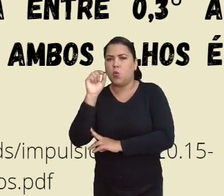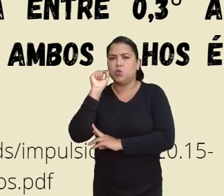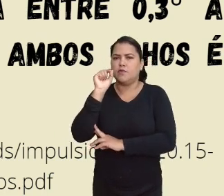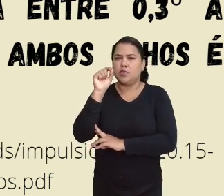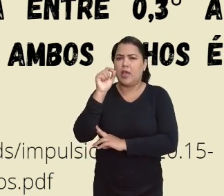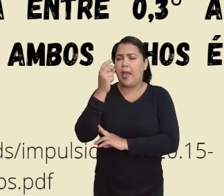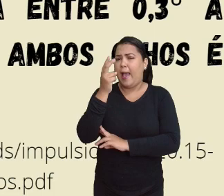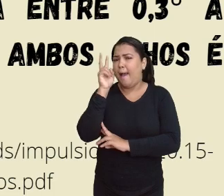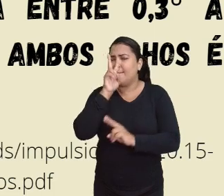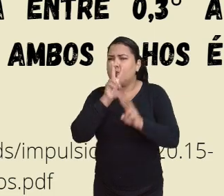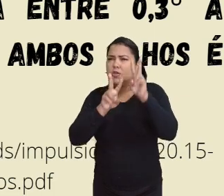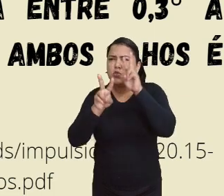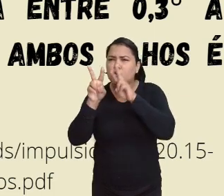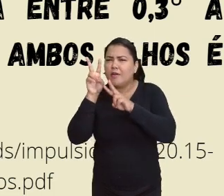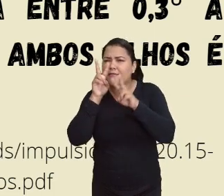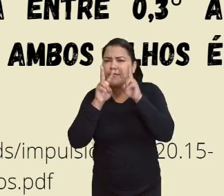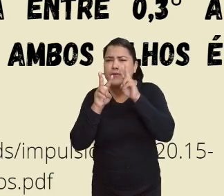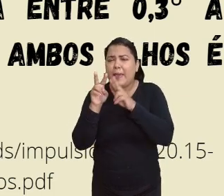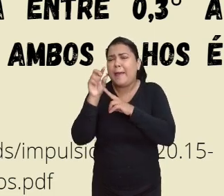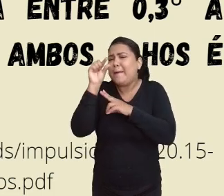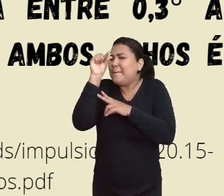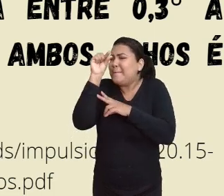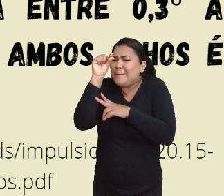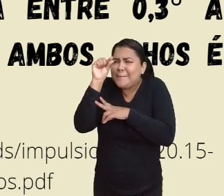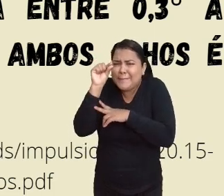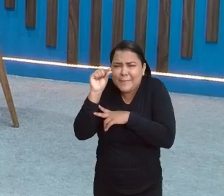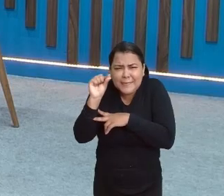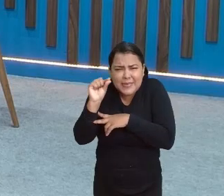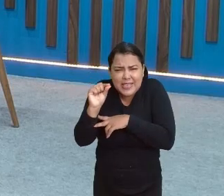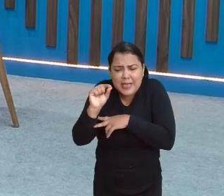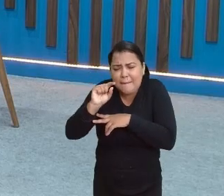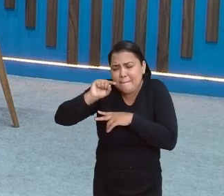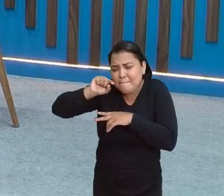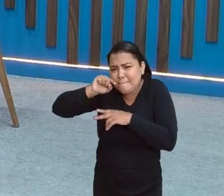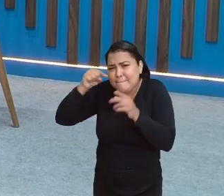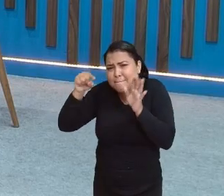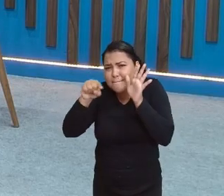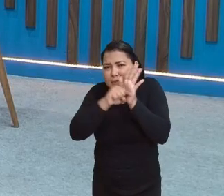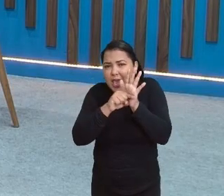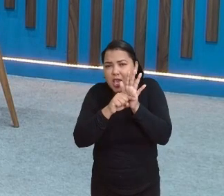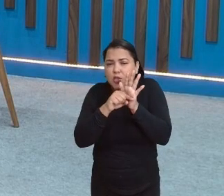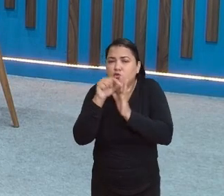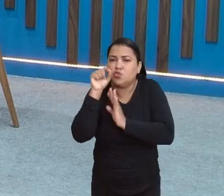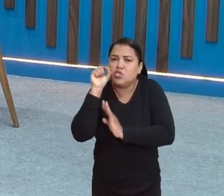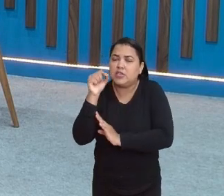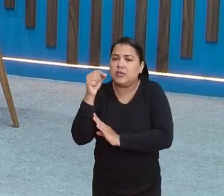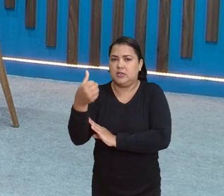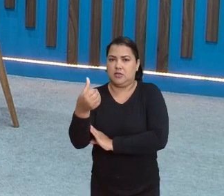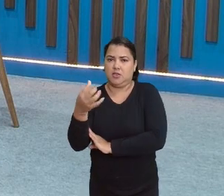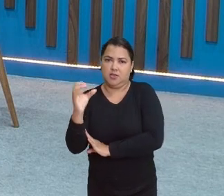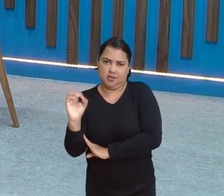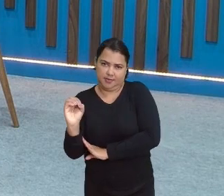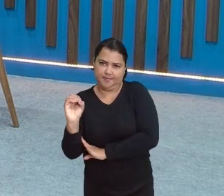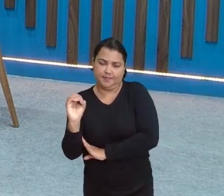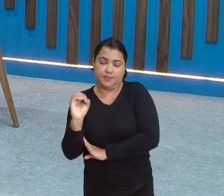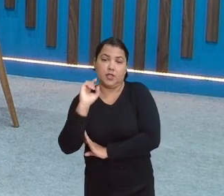soma das médias de ambos os olhos seja igual ou menor a 60, né? Então, a gente vai ver mais na frente